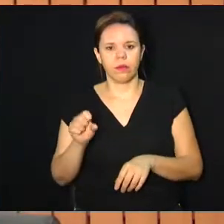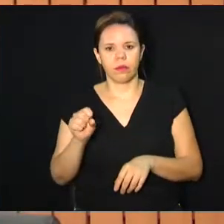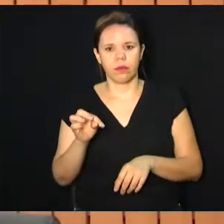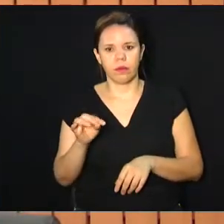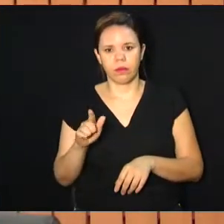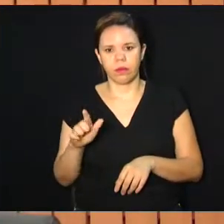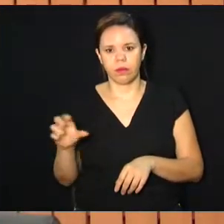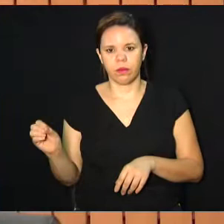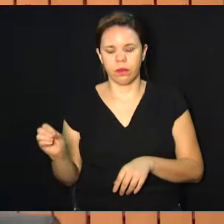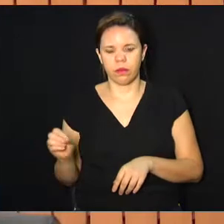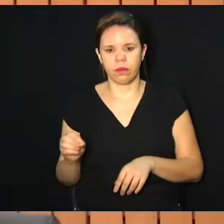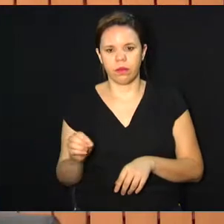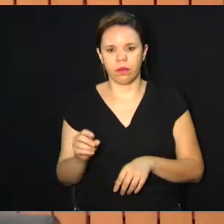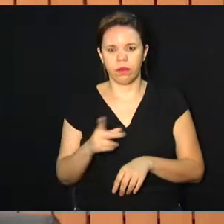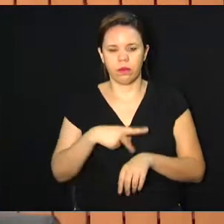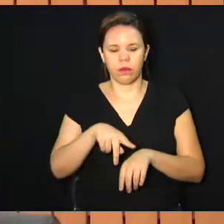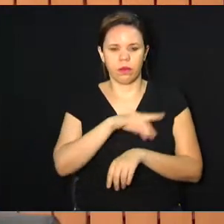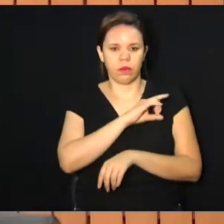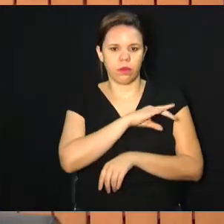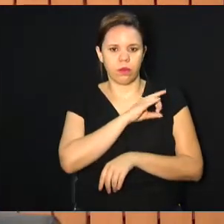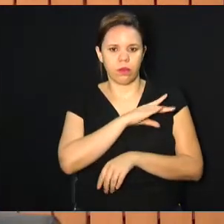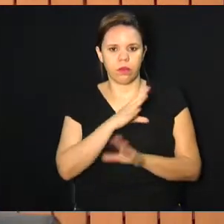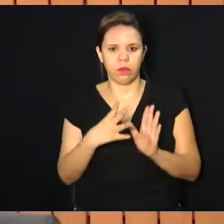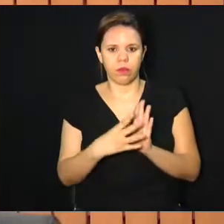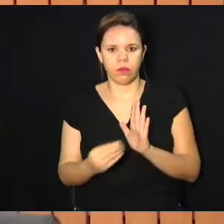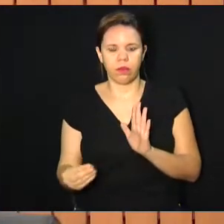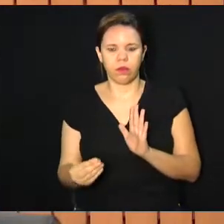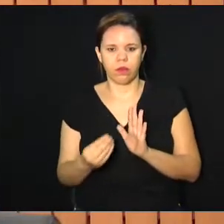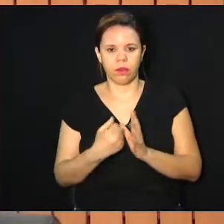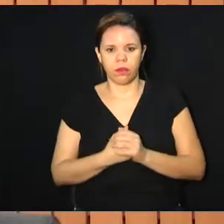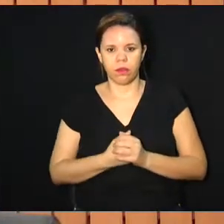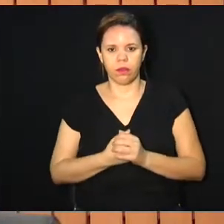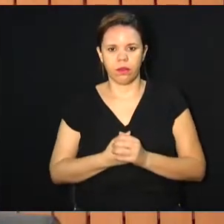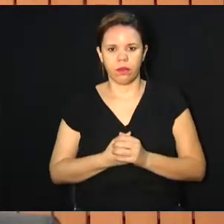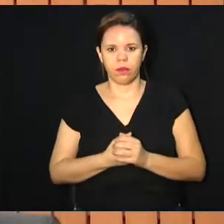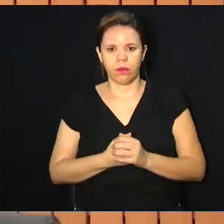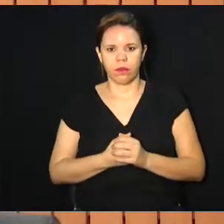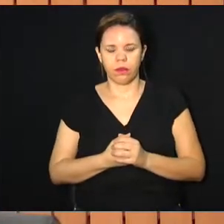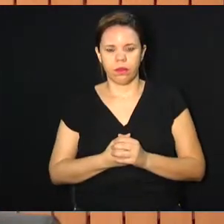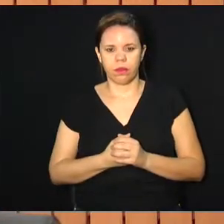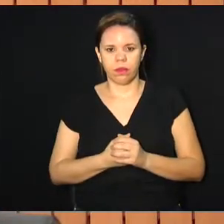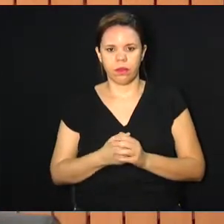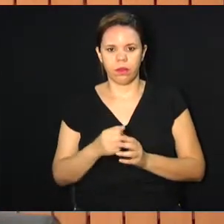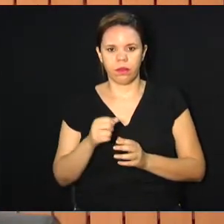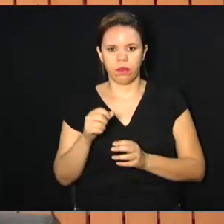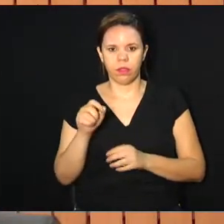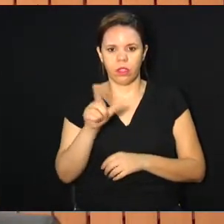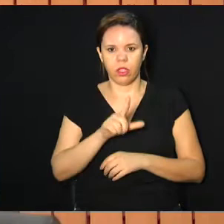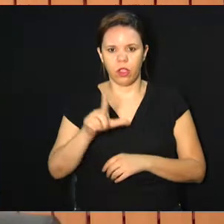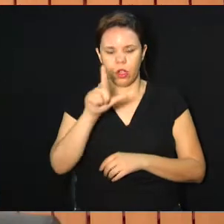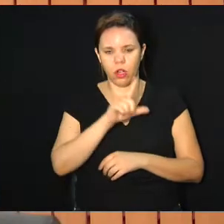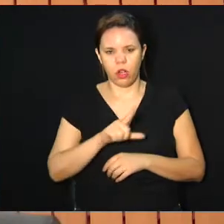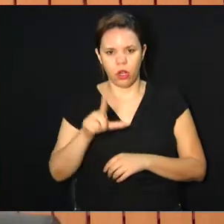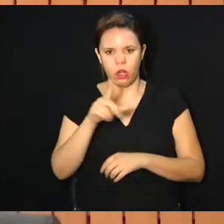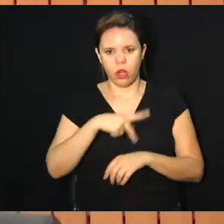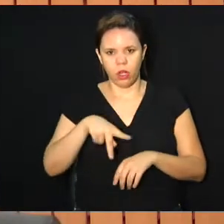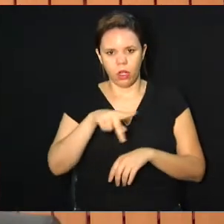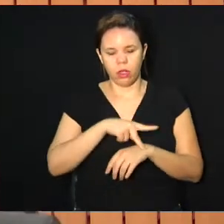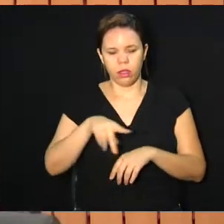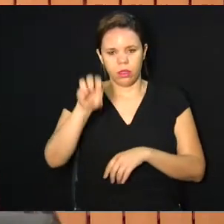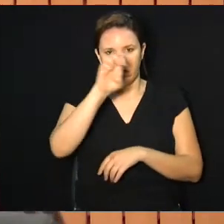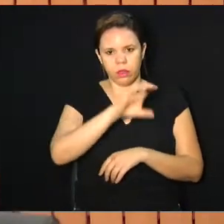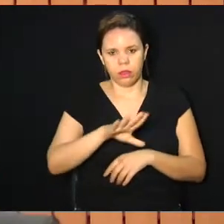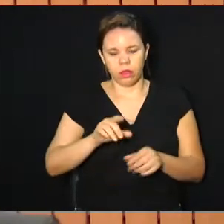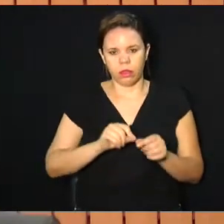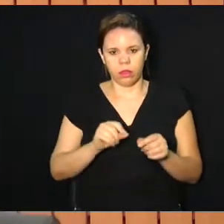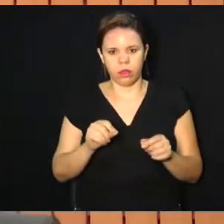fazendo a licitação agora, e eles copiaram um modelo Singapura e Londres, de dividir a concessão para que você